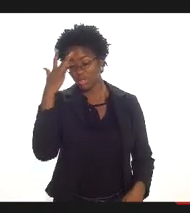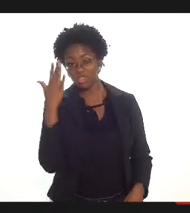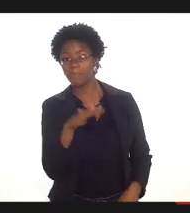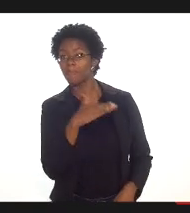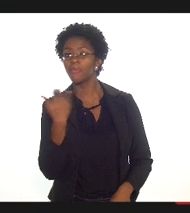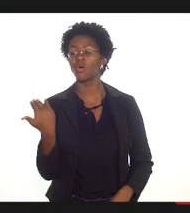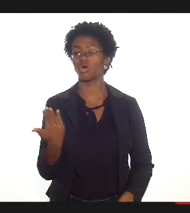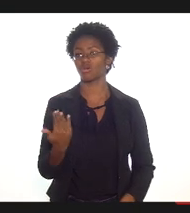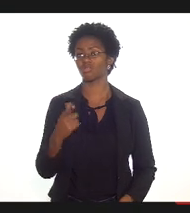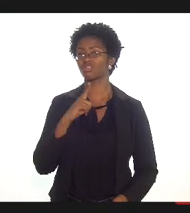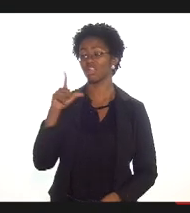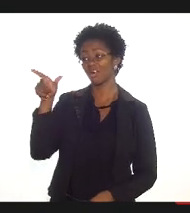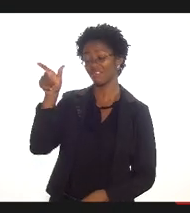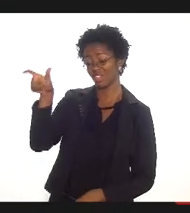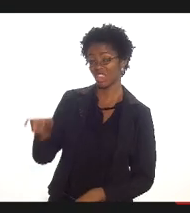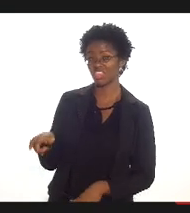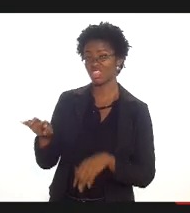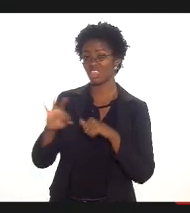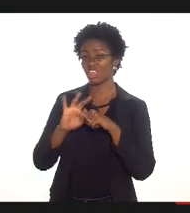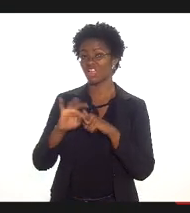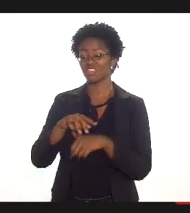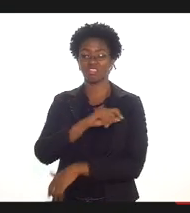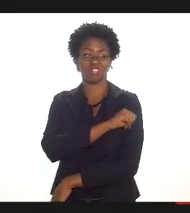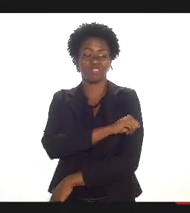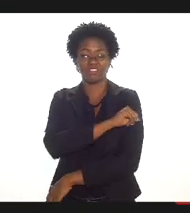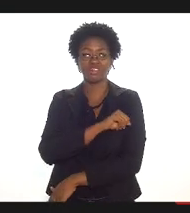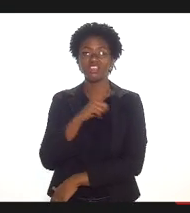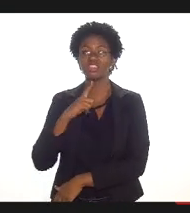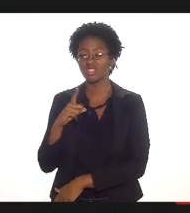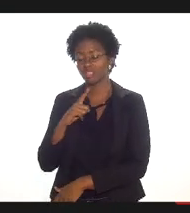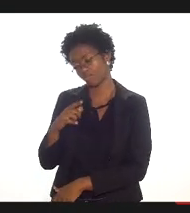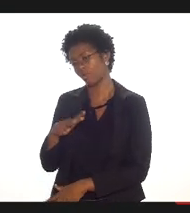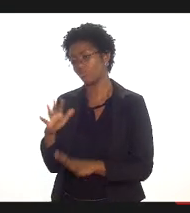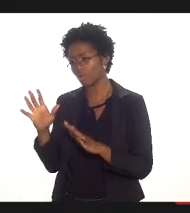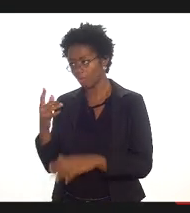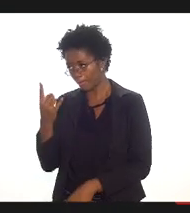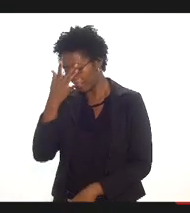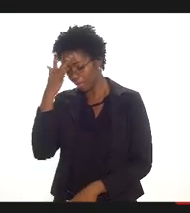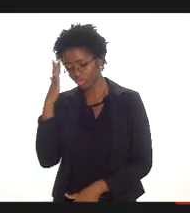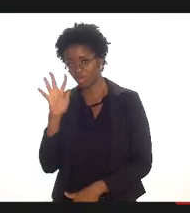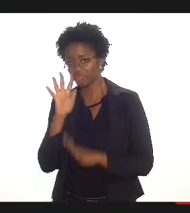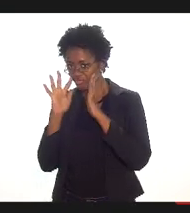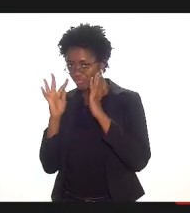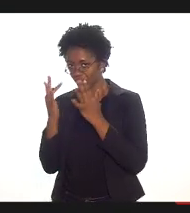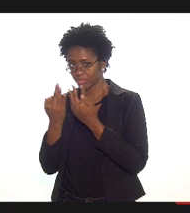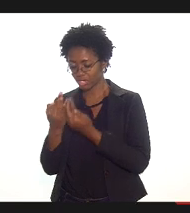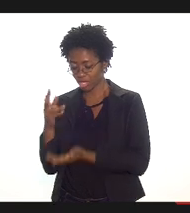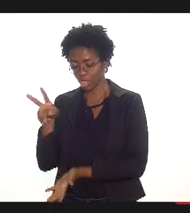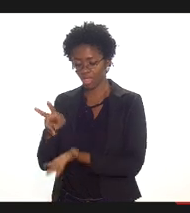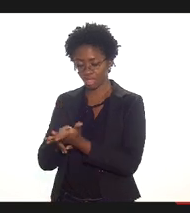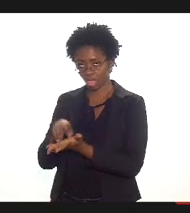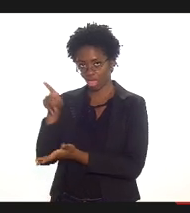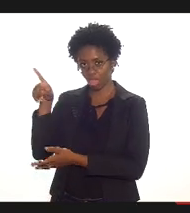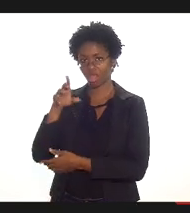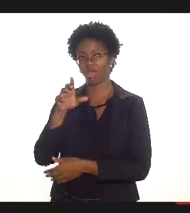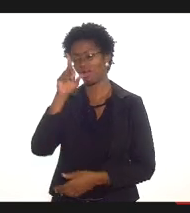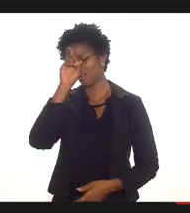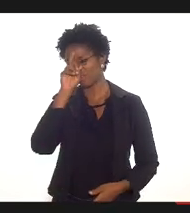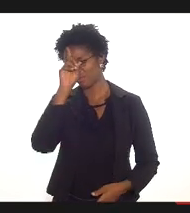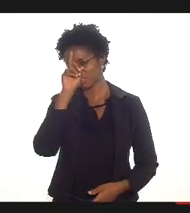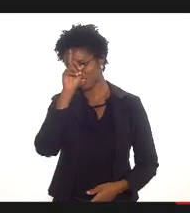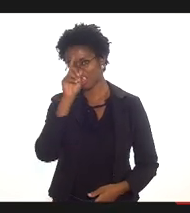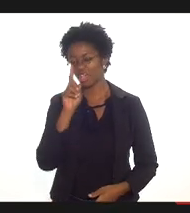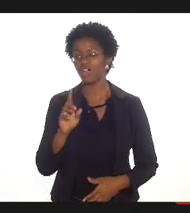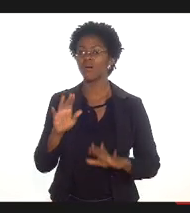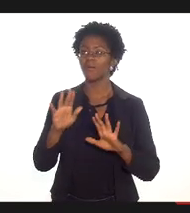caso de uma técnica de enfermagem que teve um parente seu internado dentro do Cardoso Fontes, onde um profissional